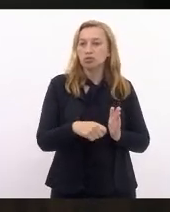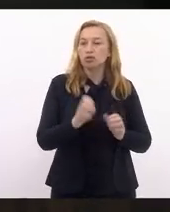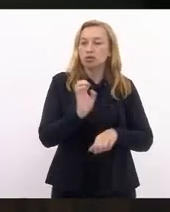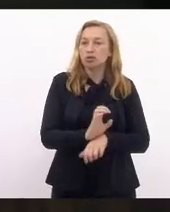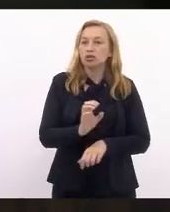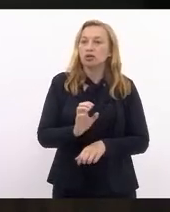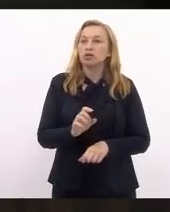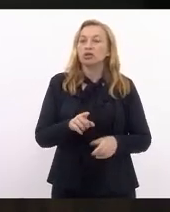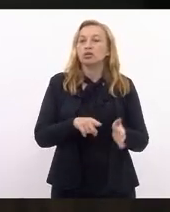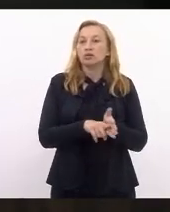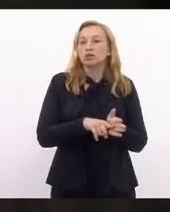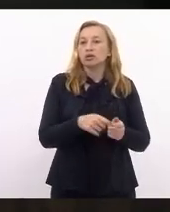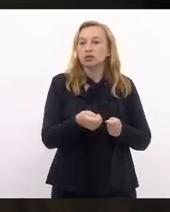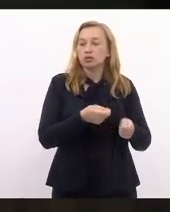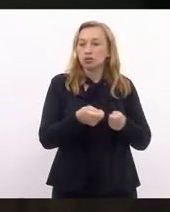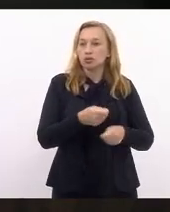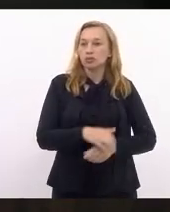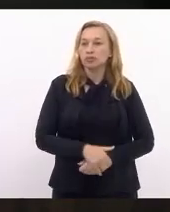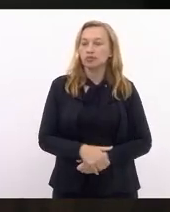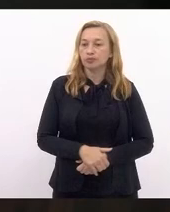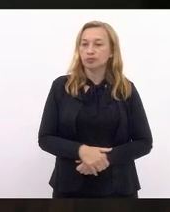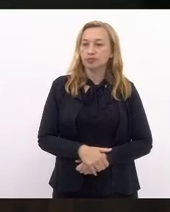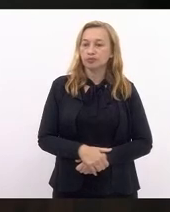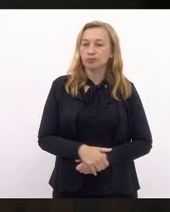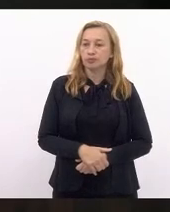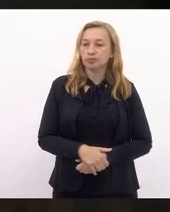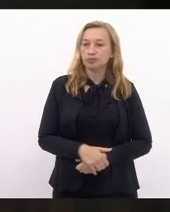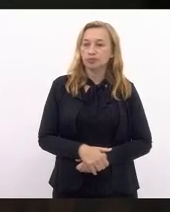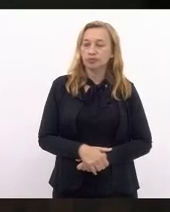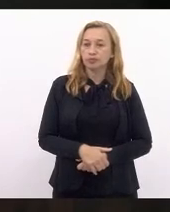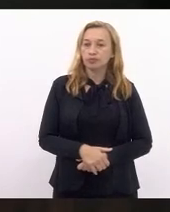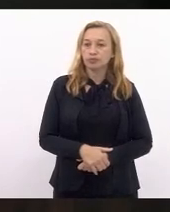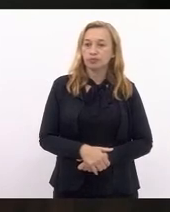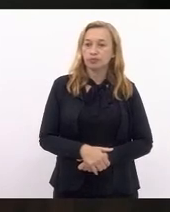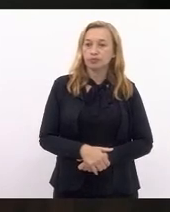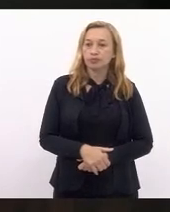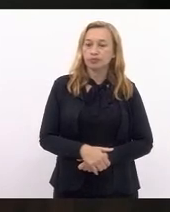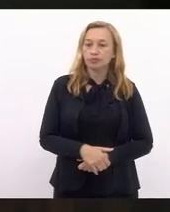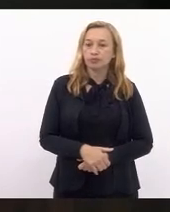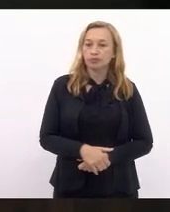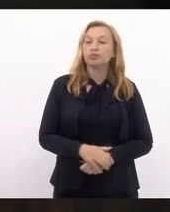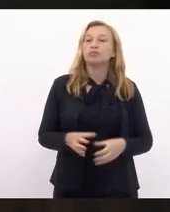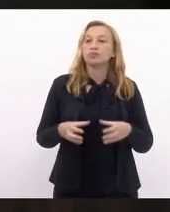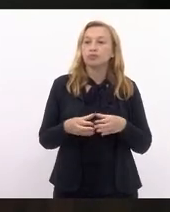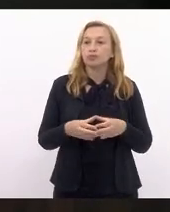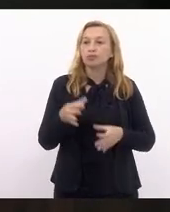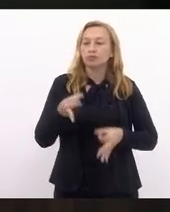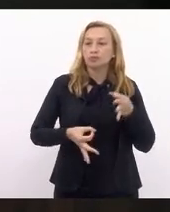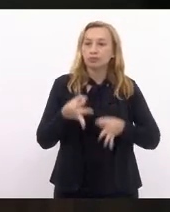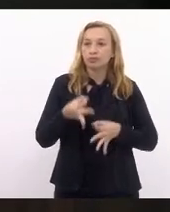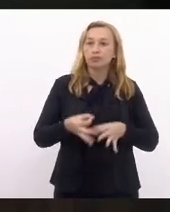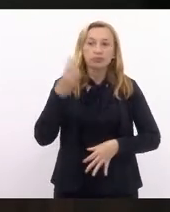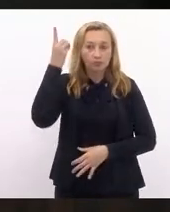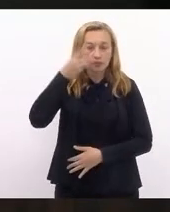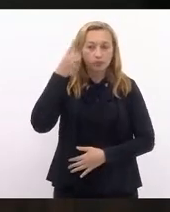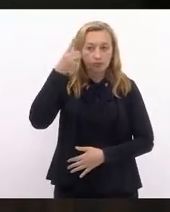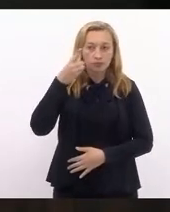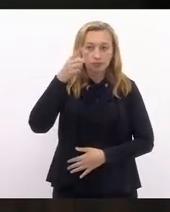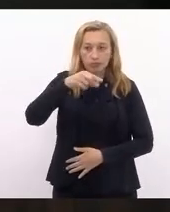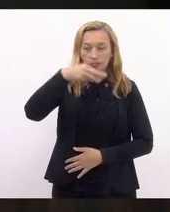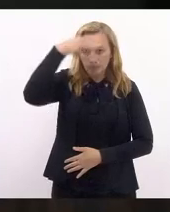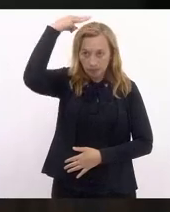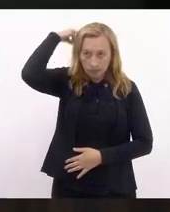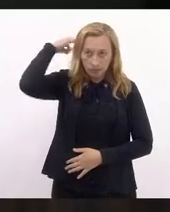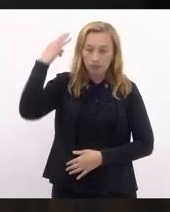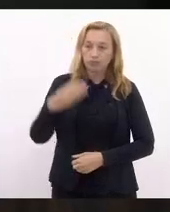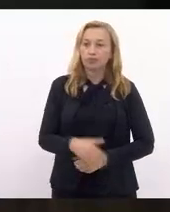de orçamento Finanças fiscalização financeira e controle que parecer pela comissão de Constituição justiça e deputado Márcio